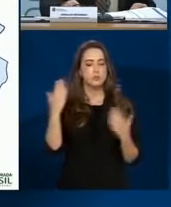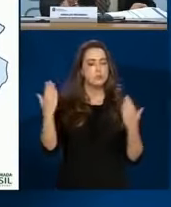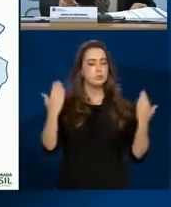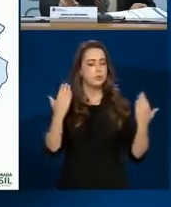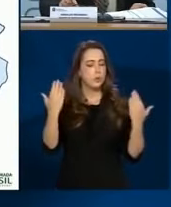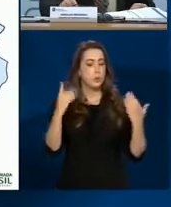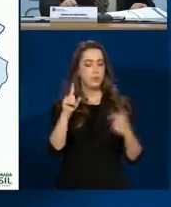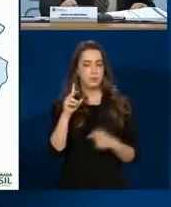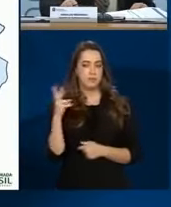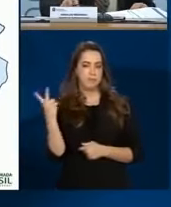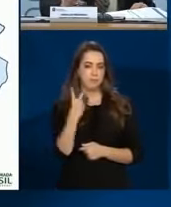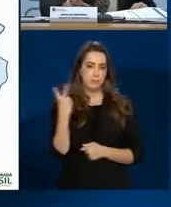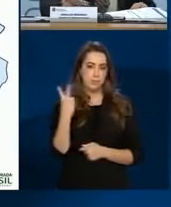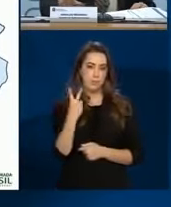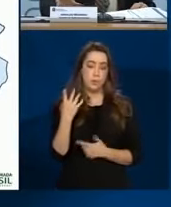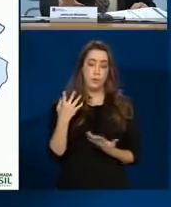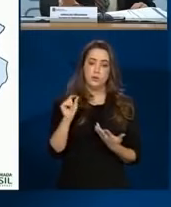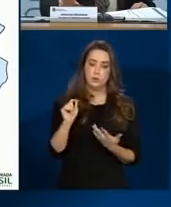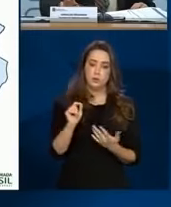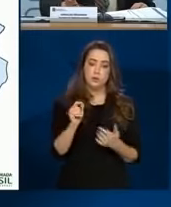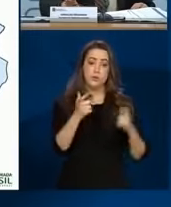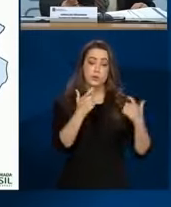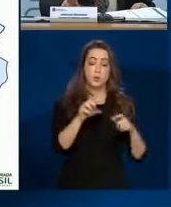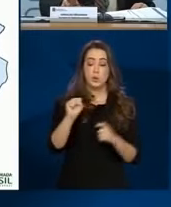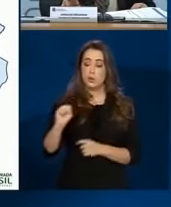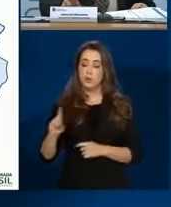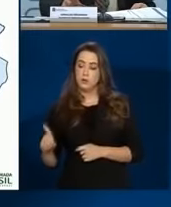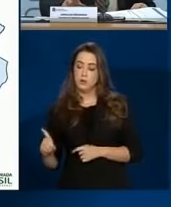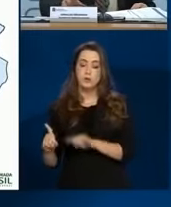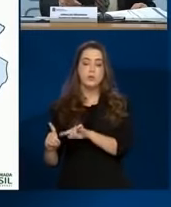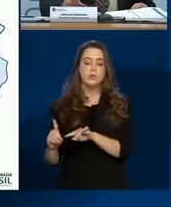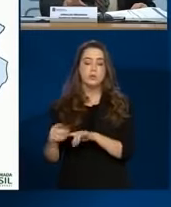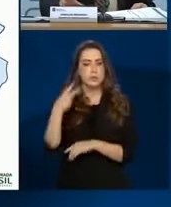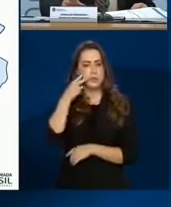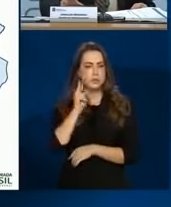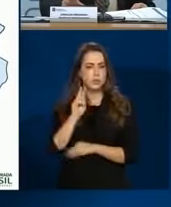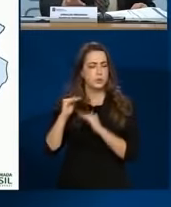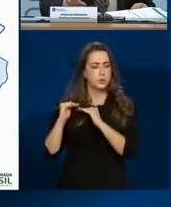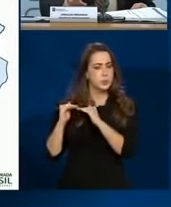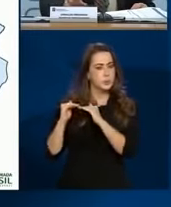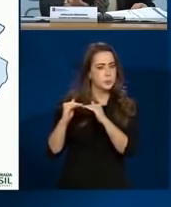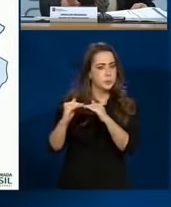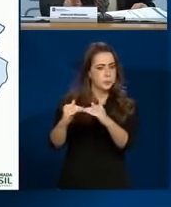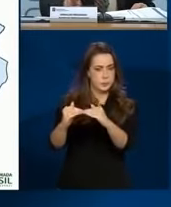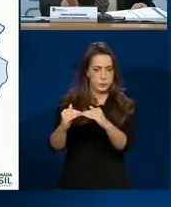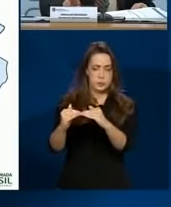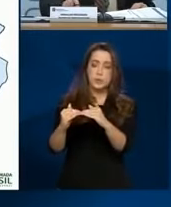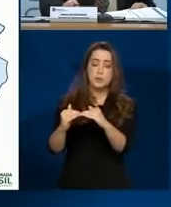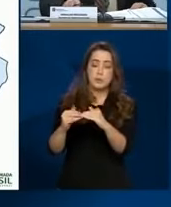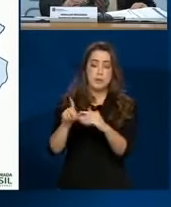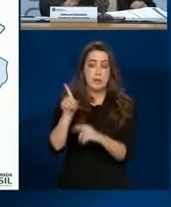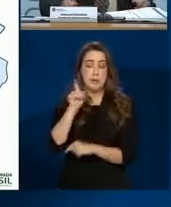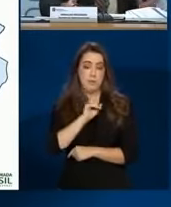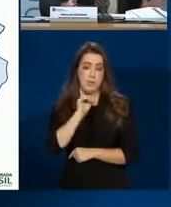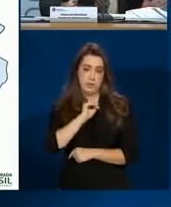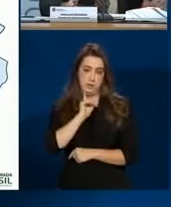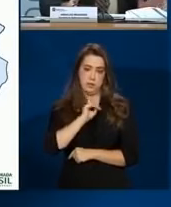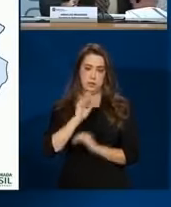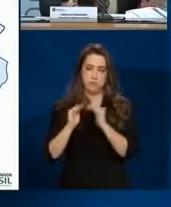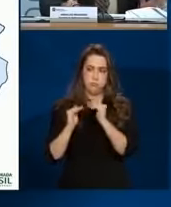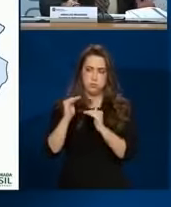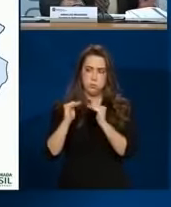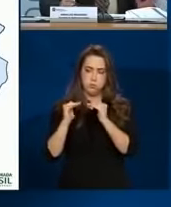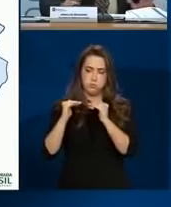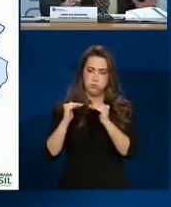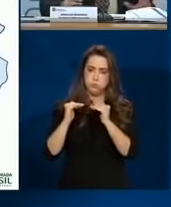estabilização, redução e incremento, na região Sudeste, a gente vê uma estabilização em Minas, né, que já algumas